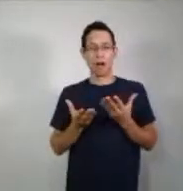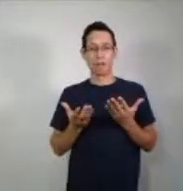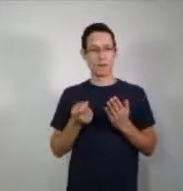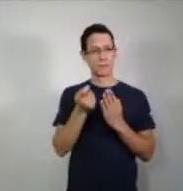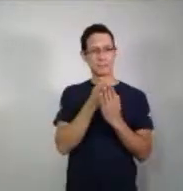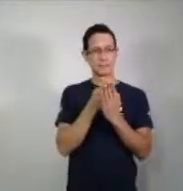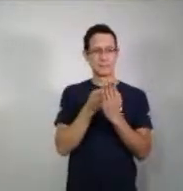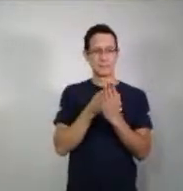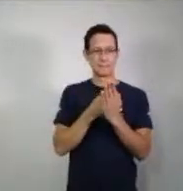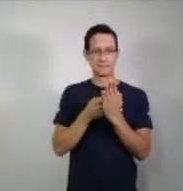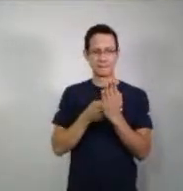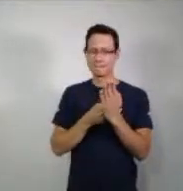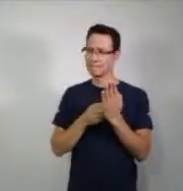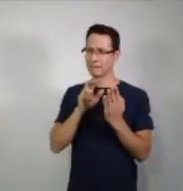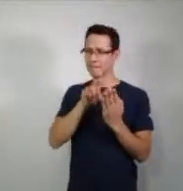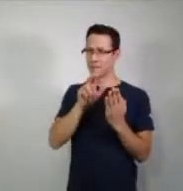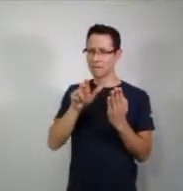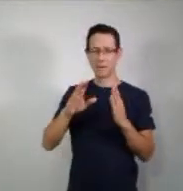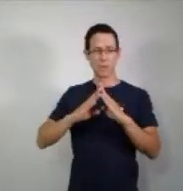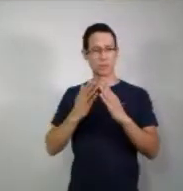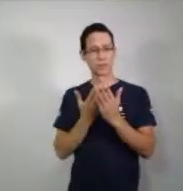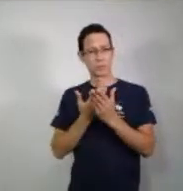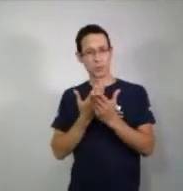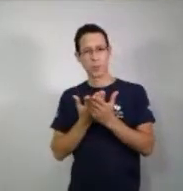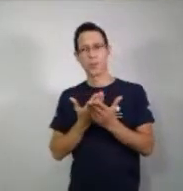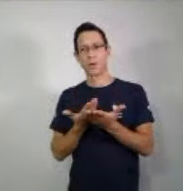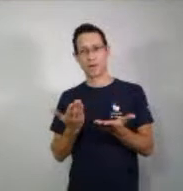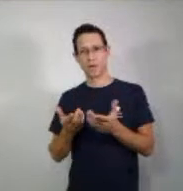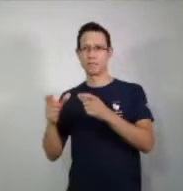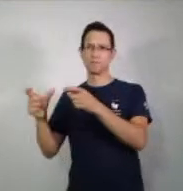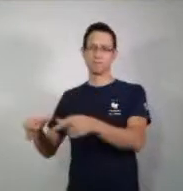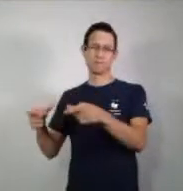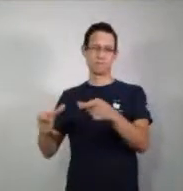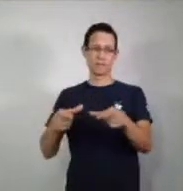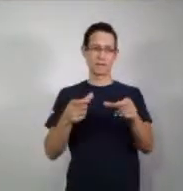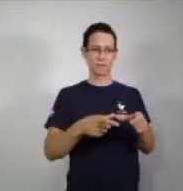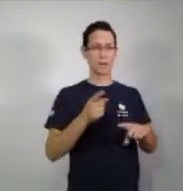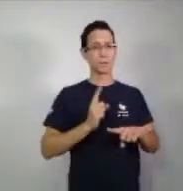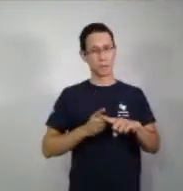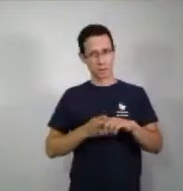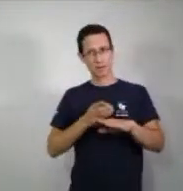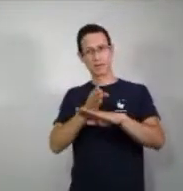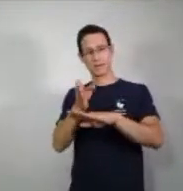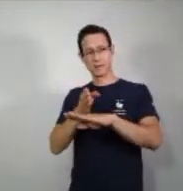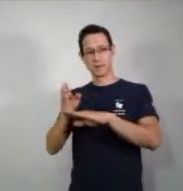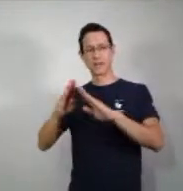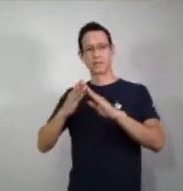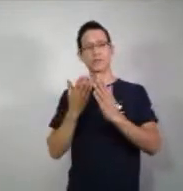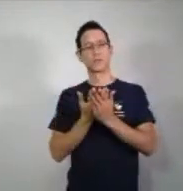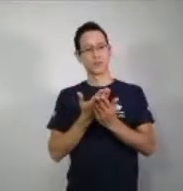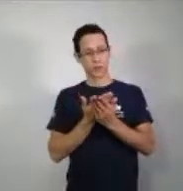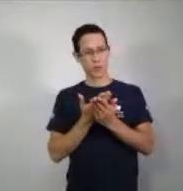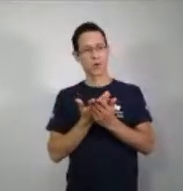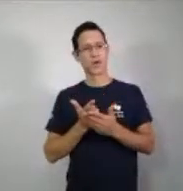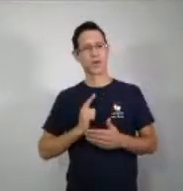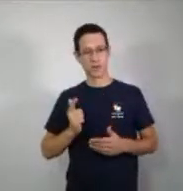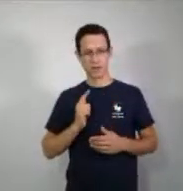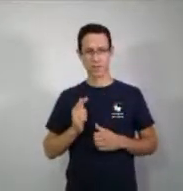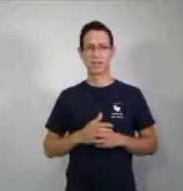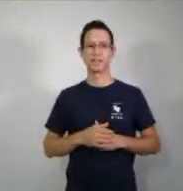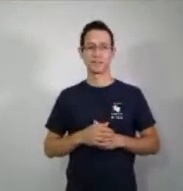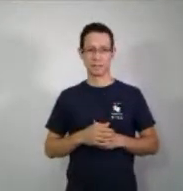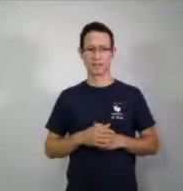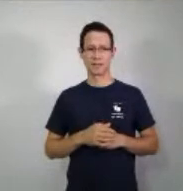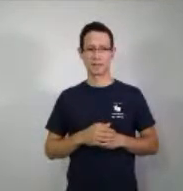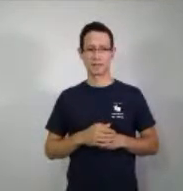as instituições, os colégios, porque ele dava aula nas escolas, em escolas lá